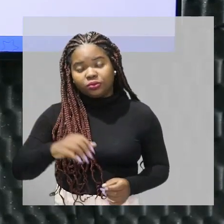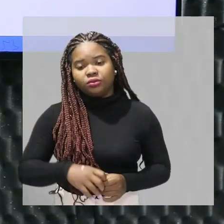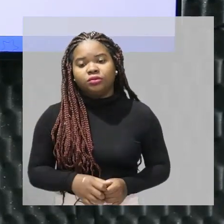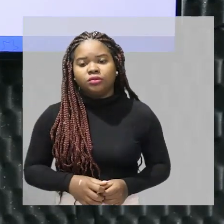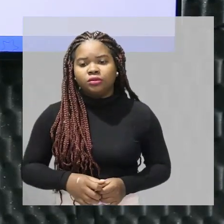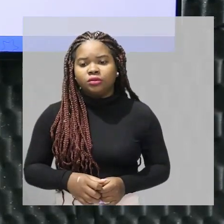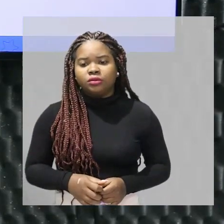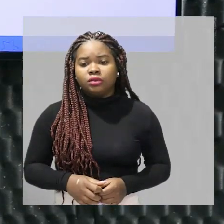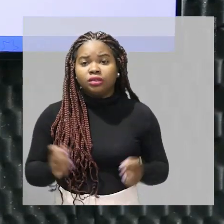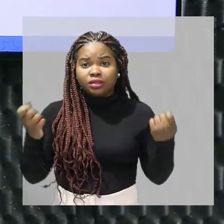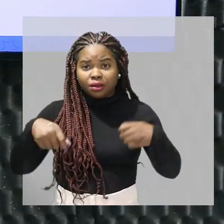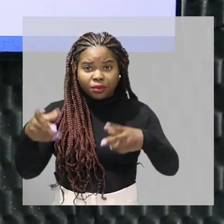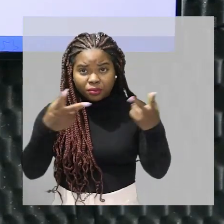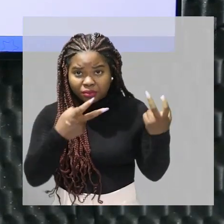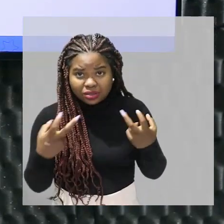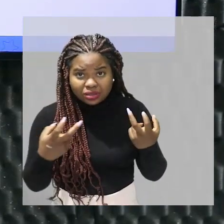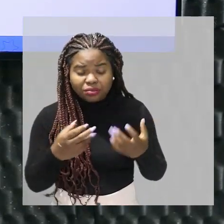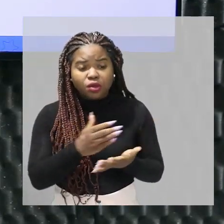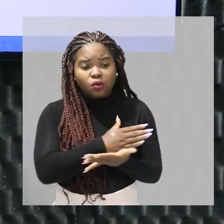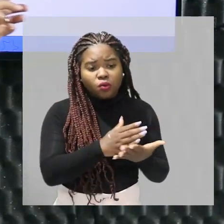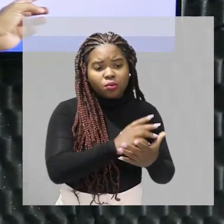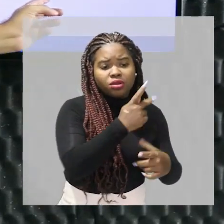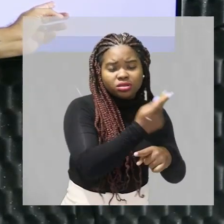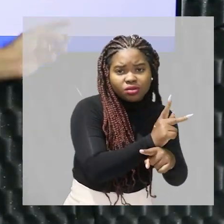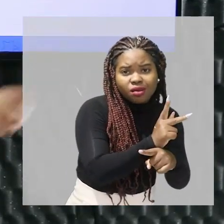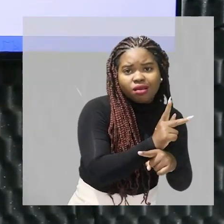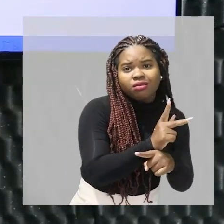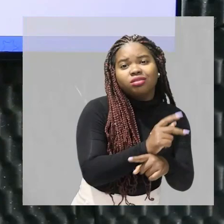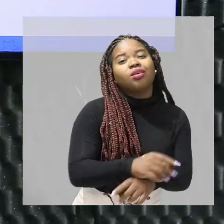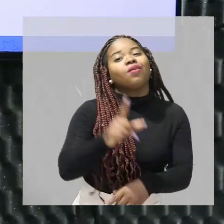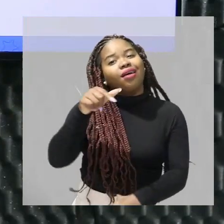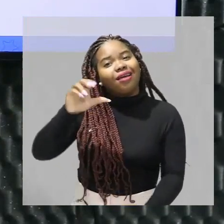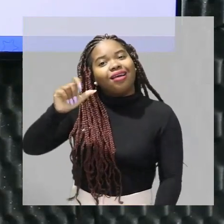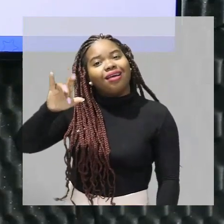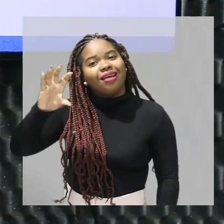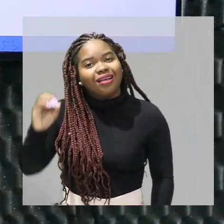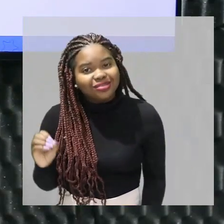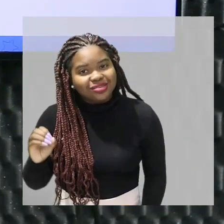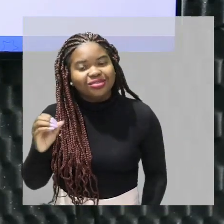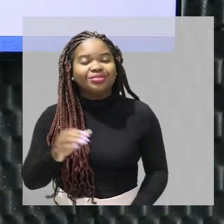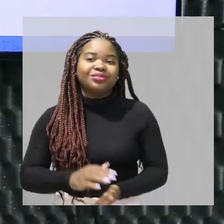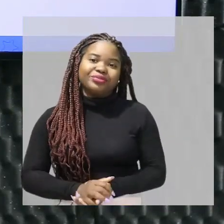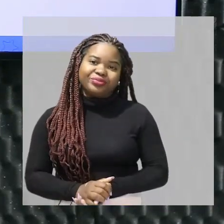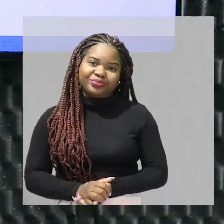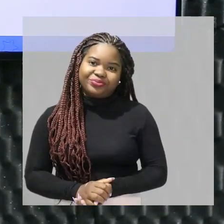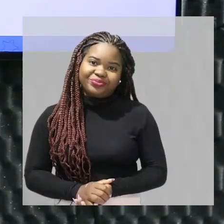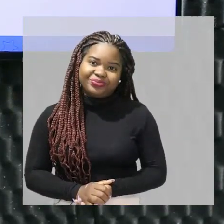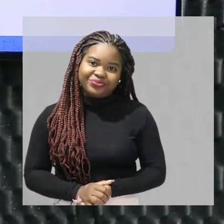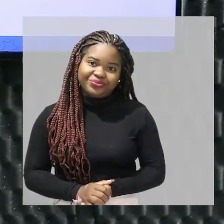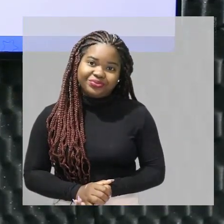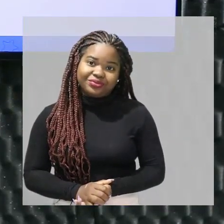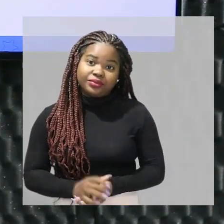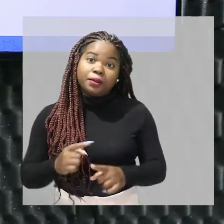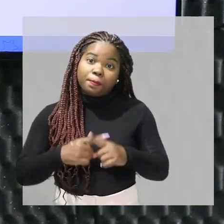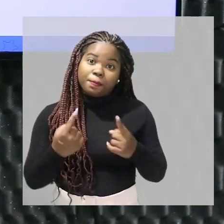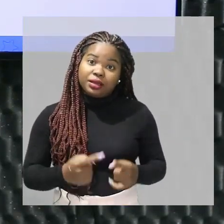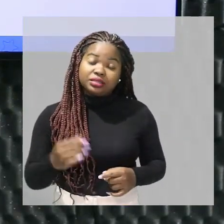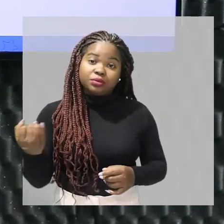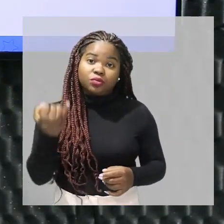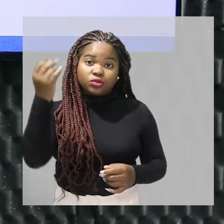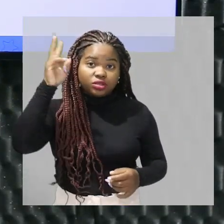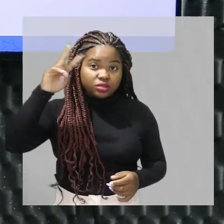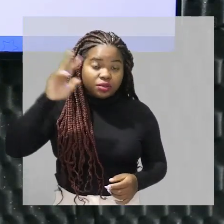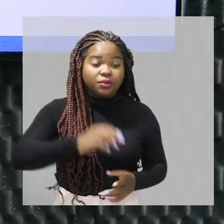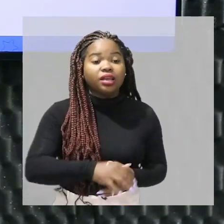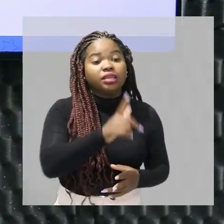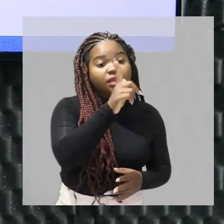forma visível, começa com hidrogênio. Então, eles são ácidos. A exceção, turminha, a água, certo? Que a